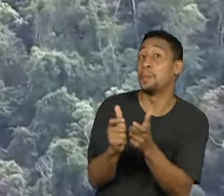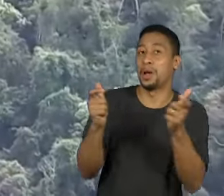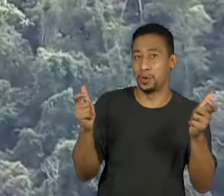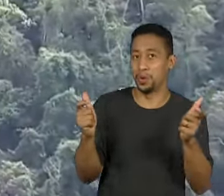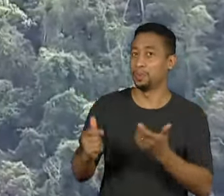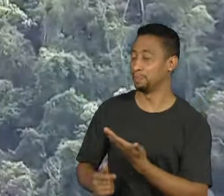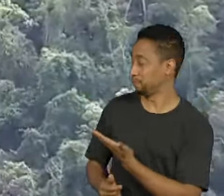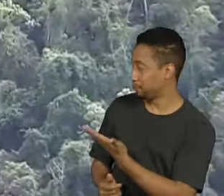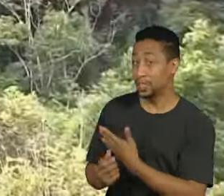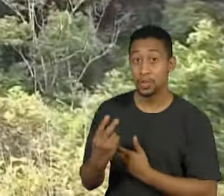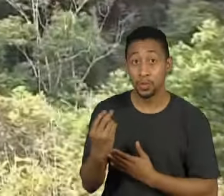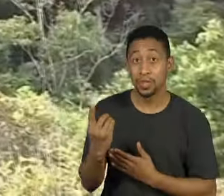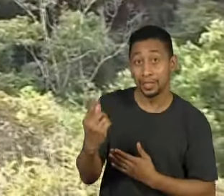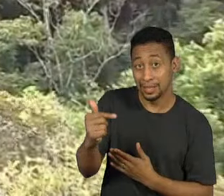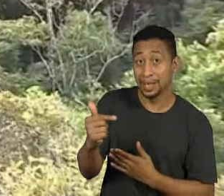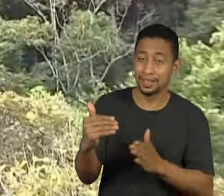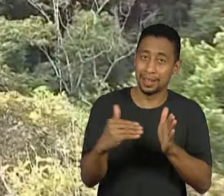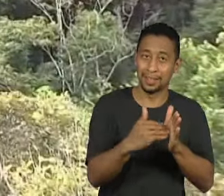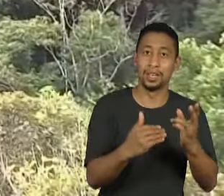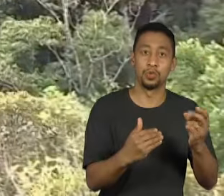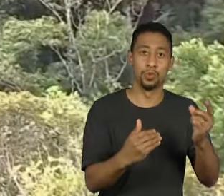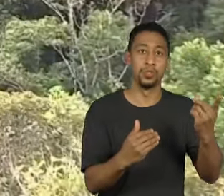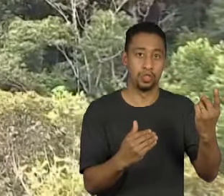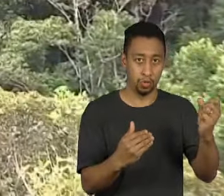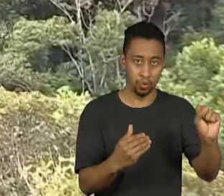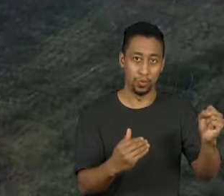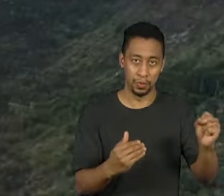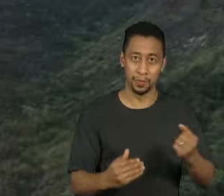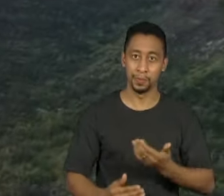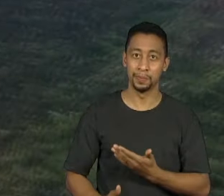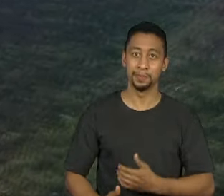registrado entre 2017 e 2018.